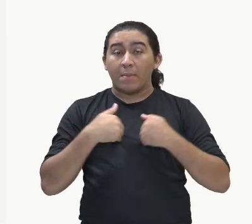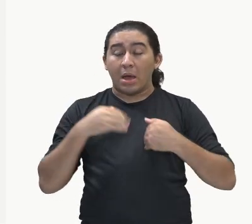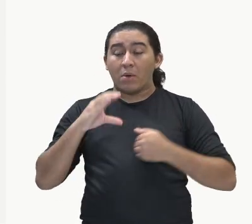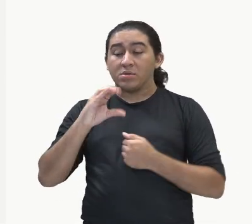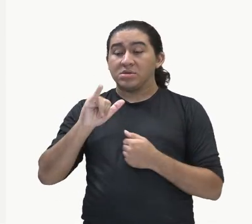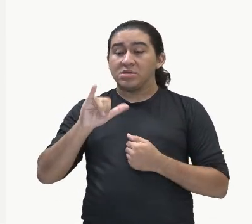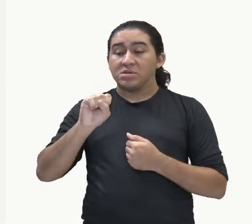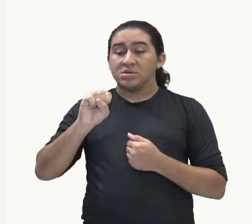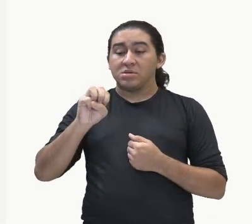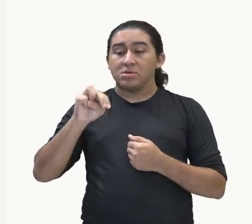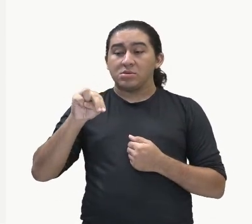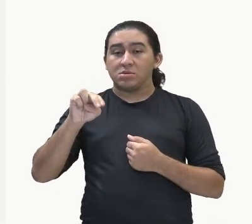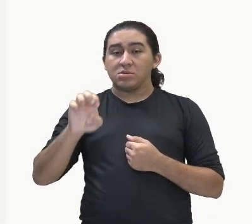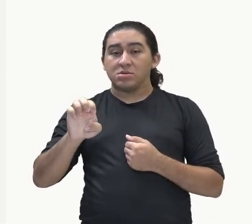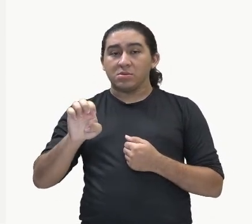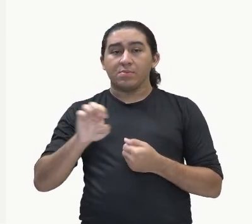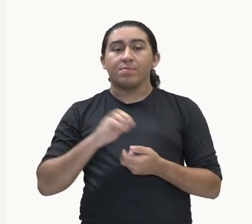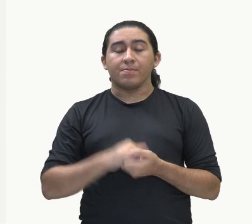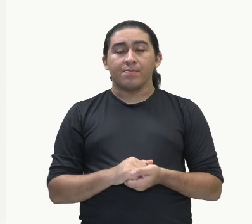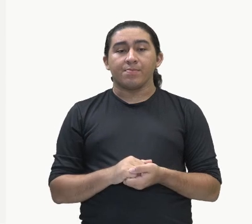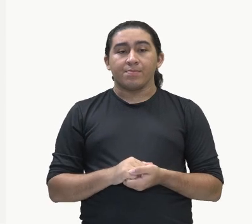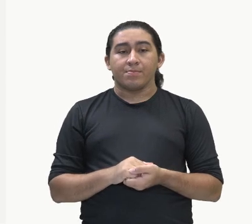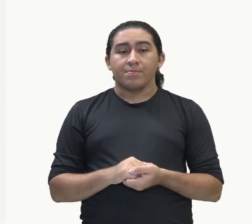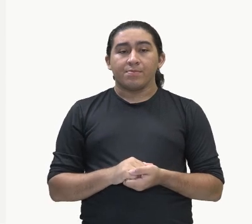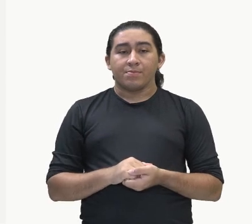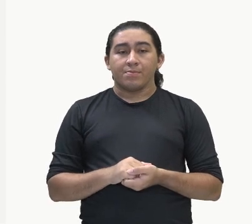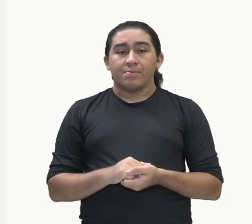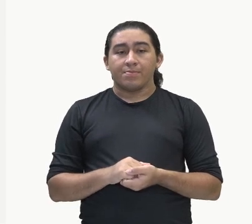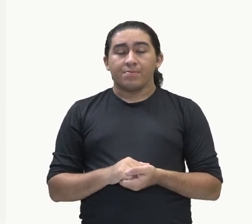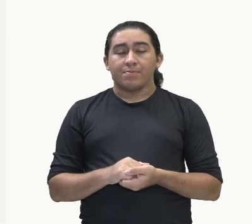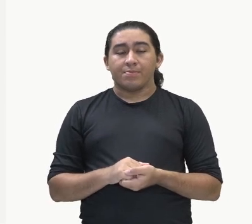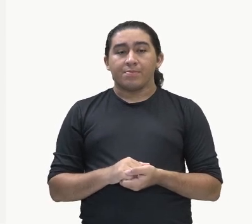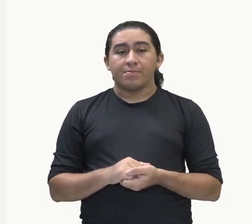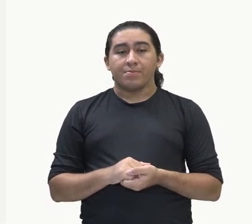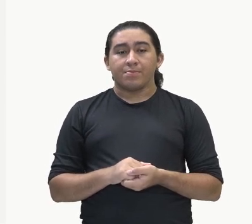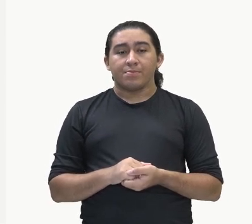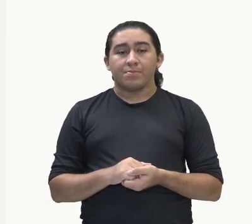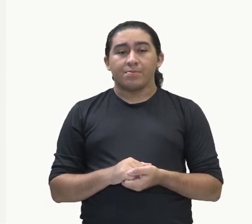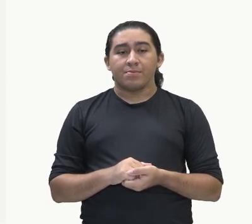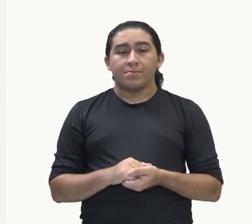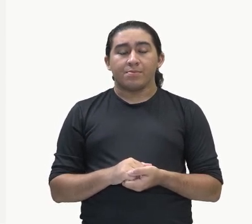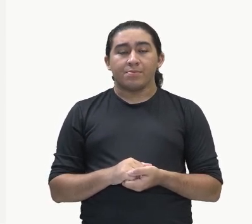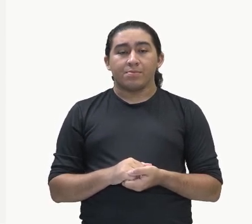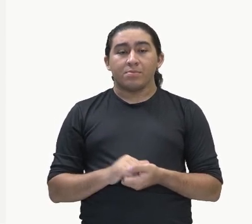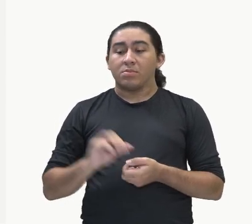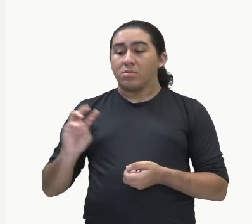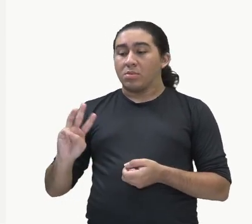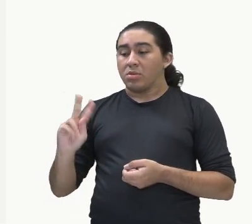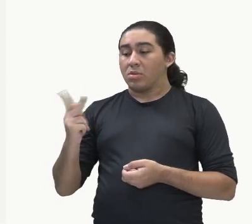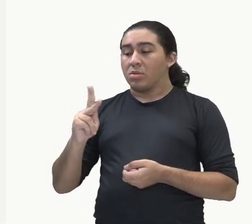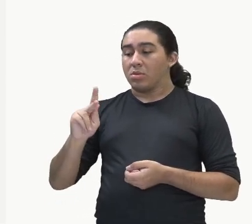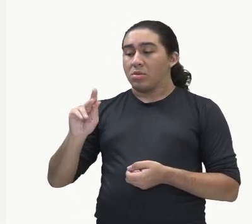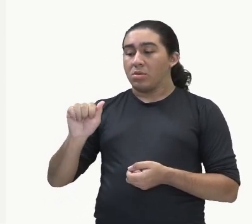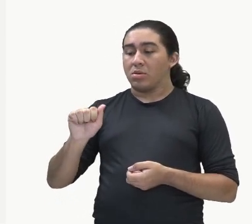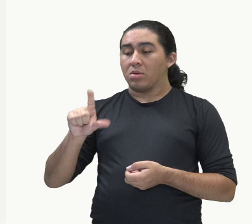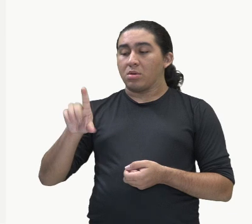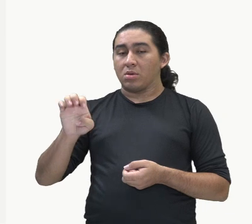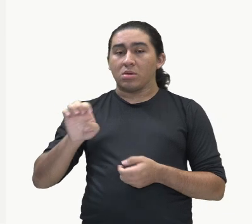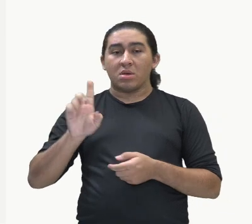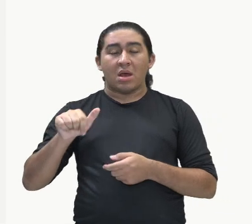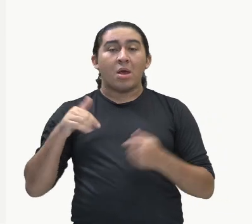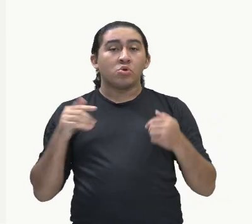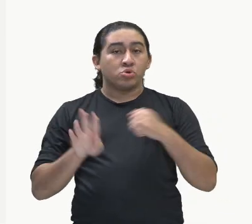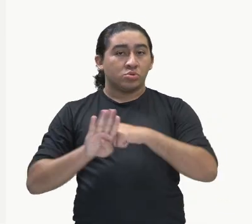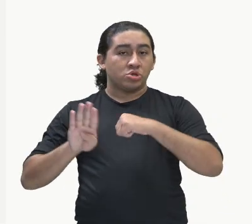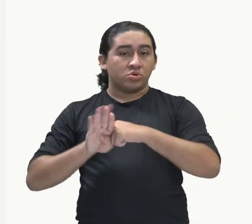adjetivo é qualidade, substantivo aqui noun é substantivo, ok? Whale é o nosso substantivo, heavy animal,